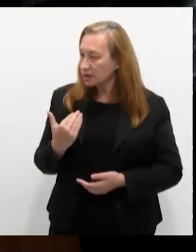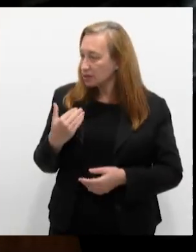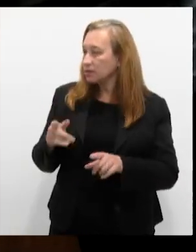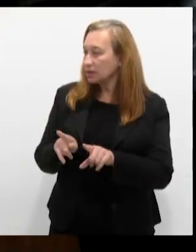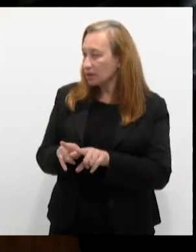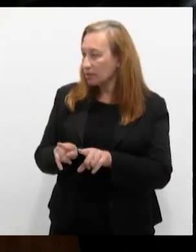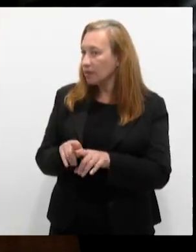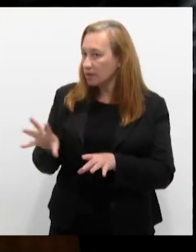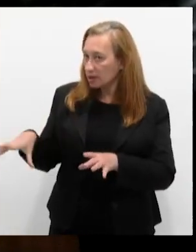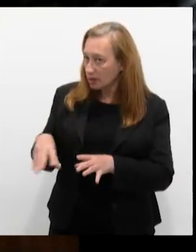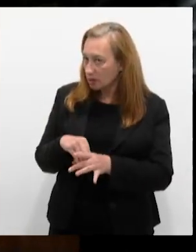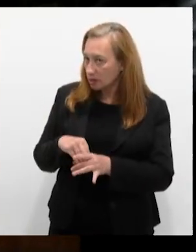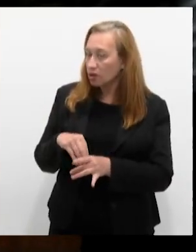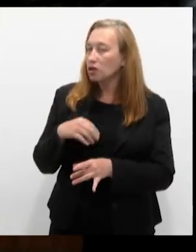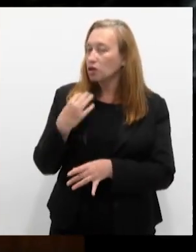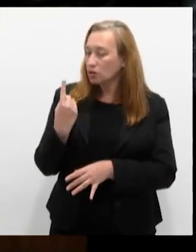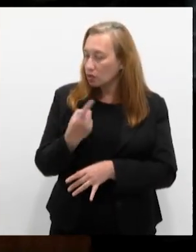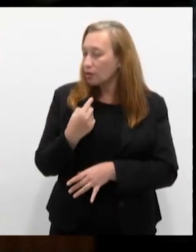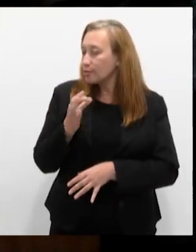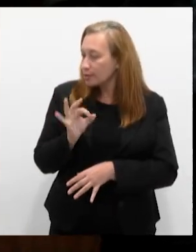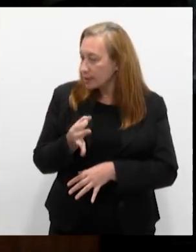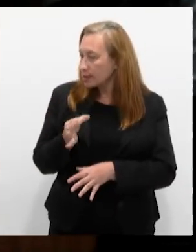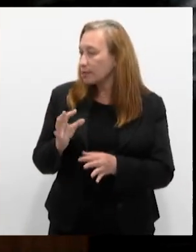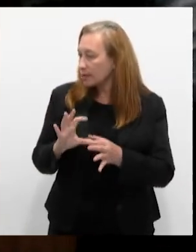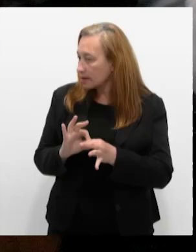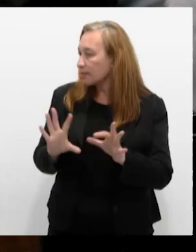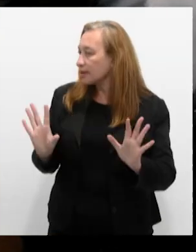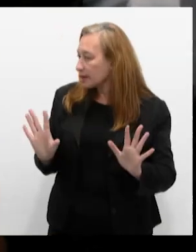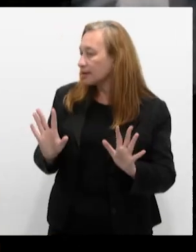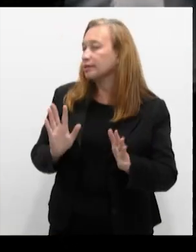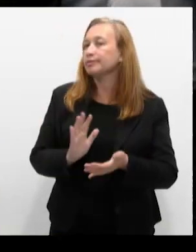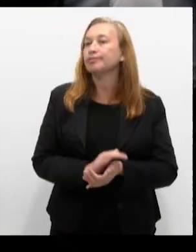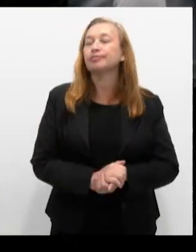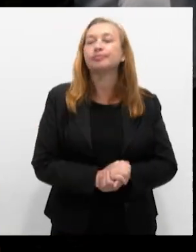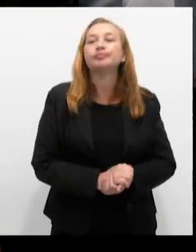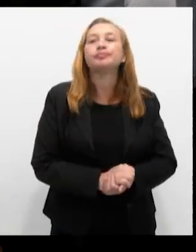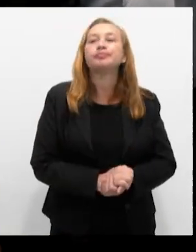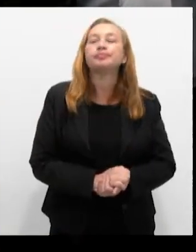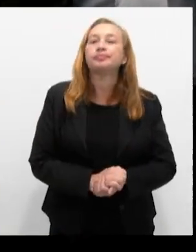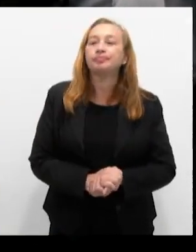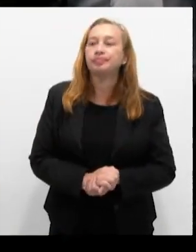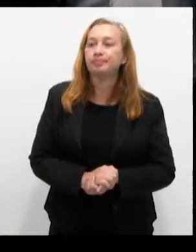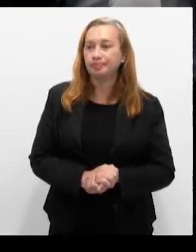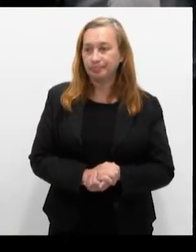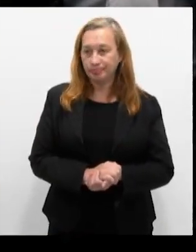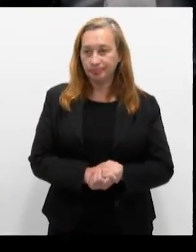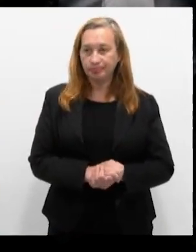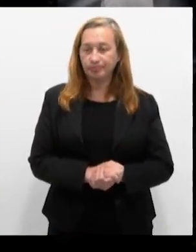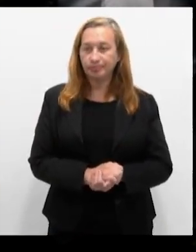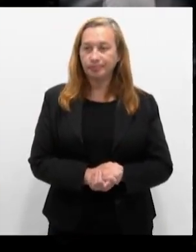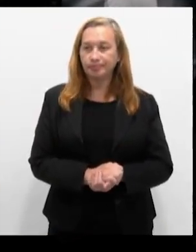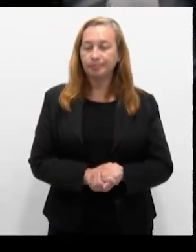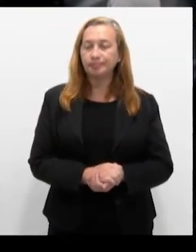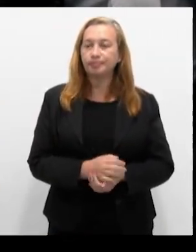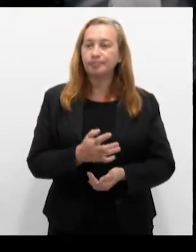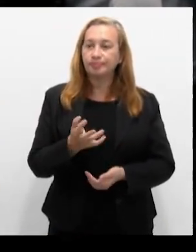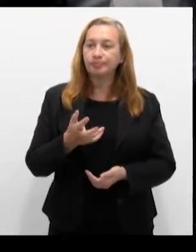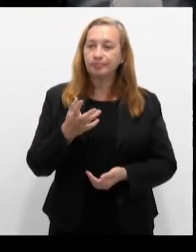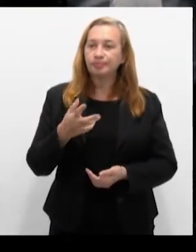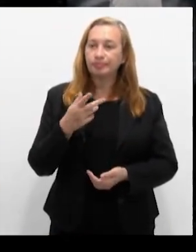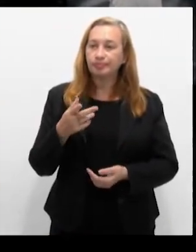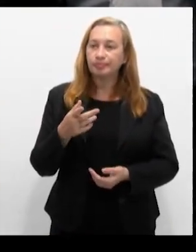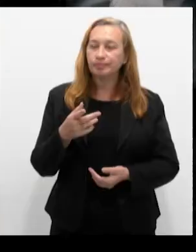ser coautores e nós, obviamente, estamos concedendo essa coautoria. Eu queria só fazer